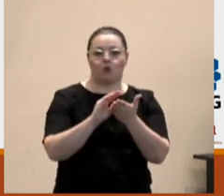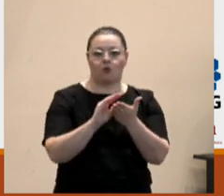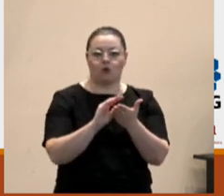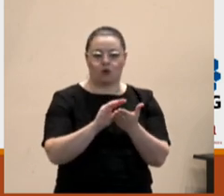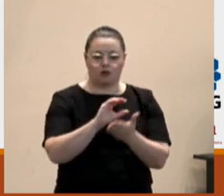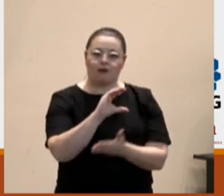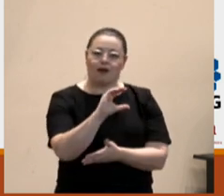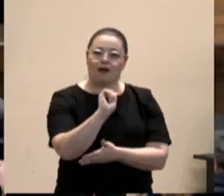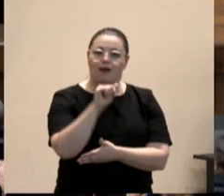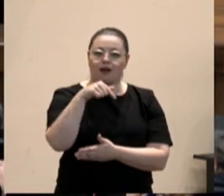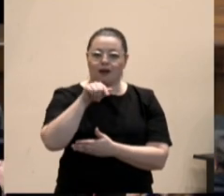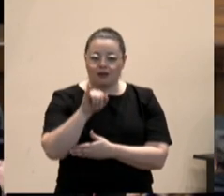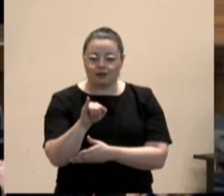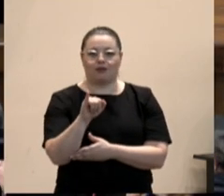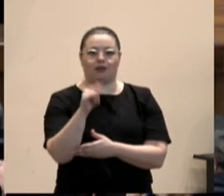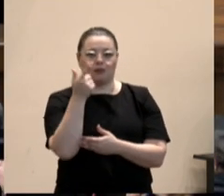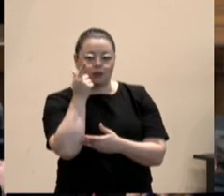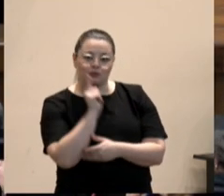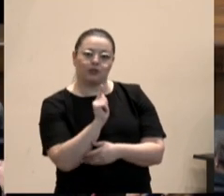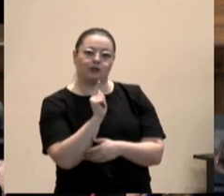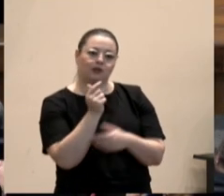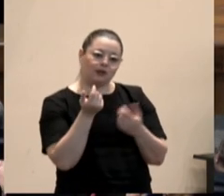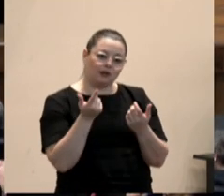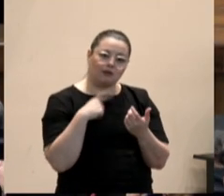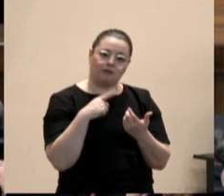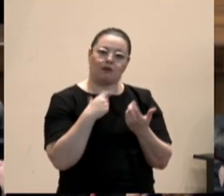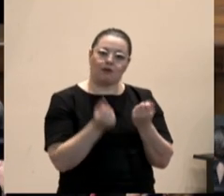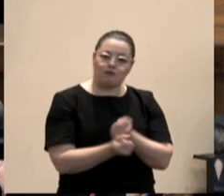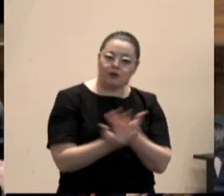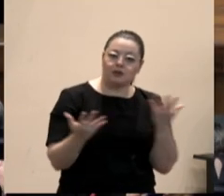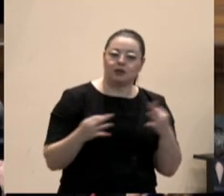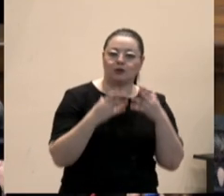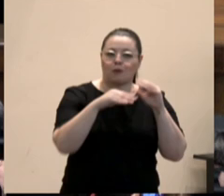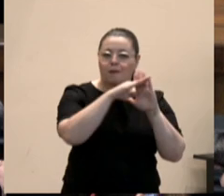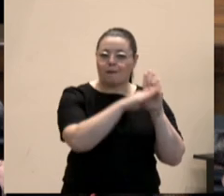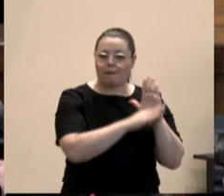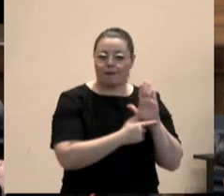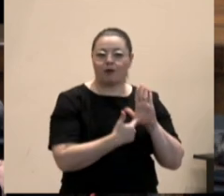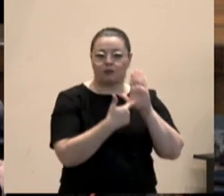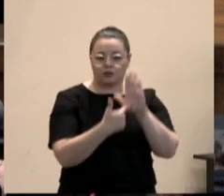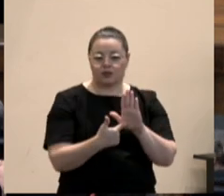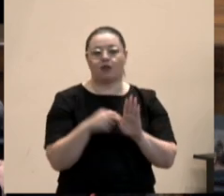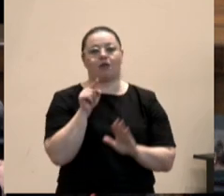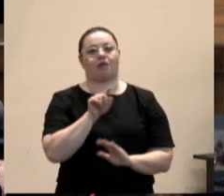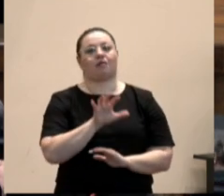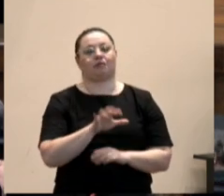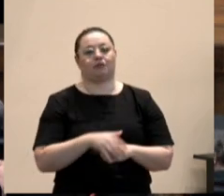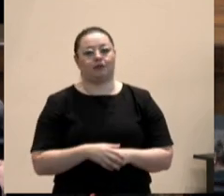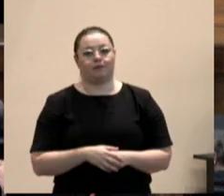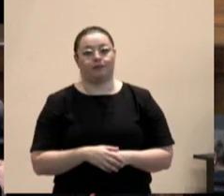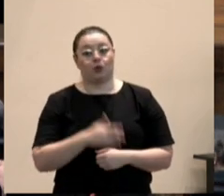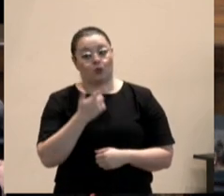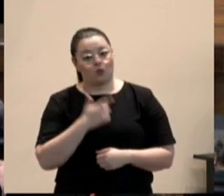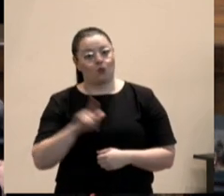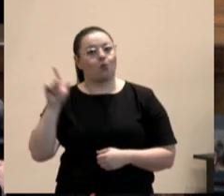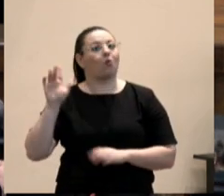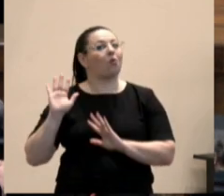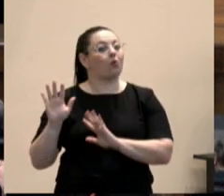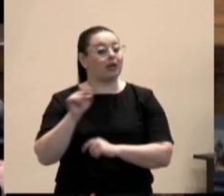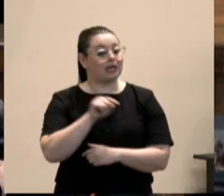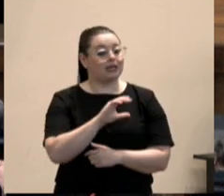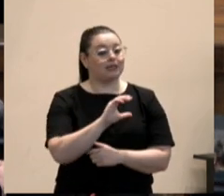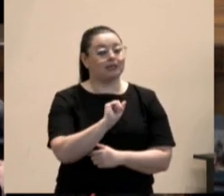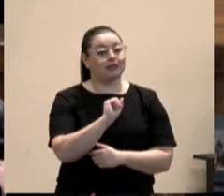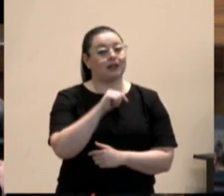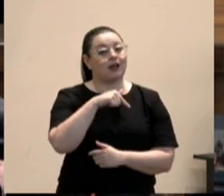para aqueles insumos todos que foram delineados ali. O outro desafio é o CAC, hein? Daqui a um pouquinho vem o